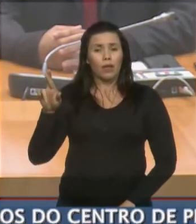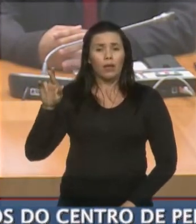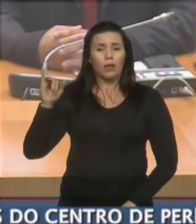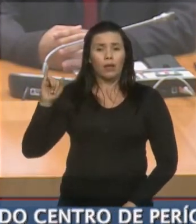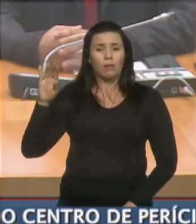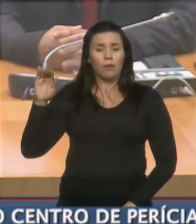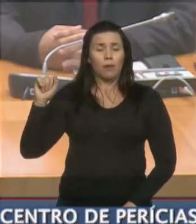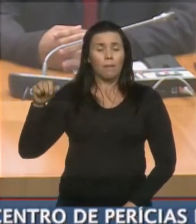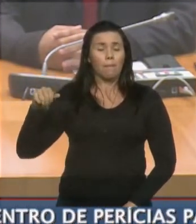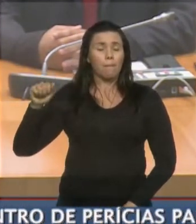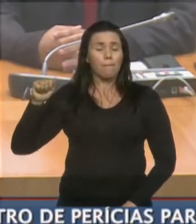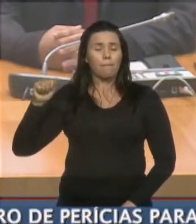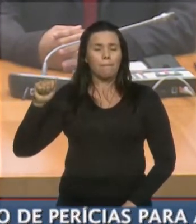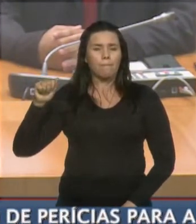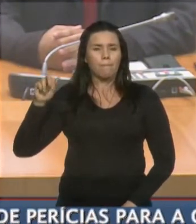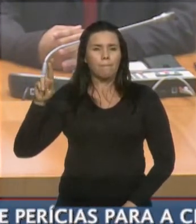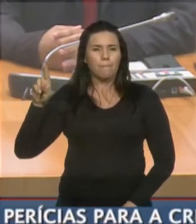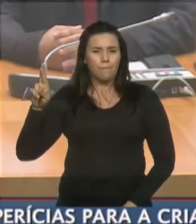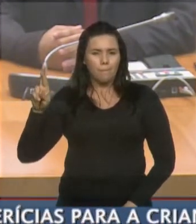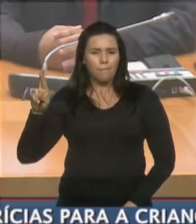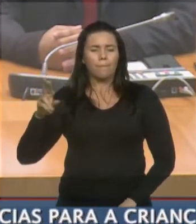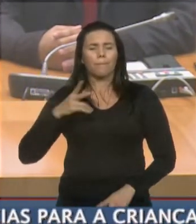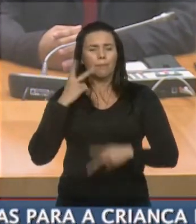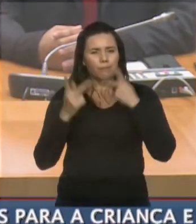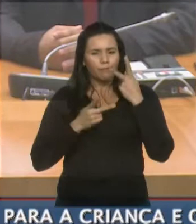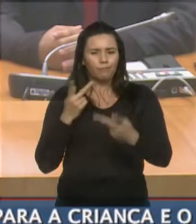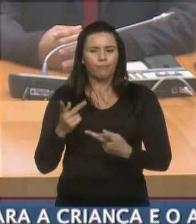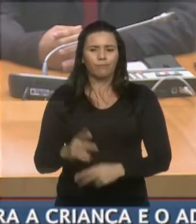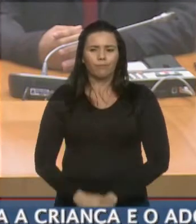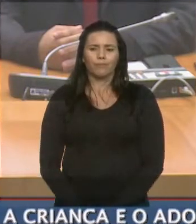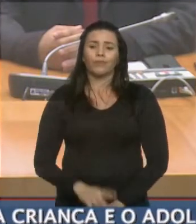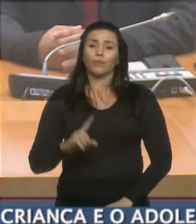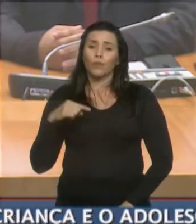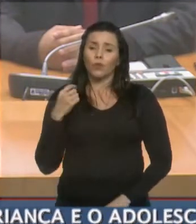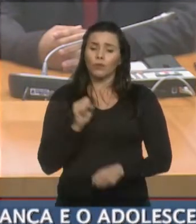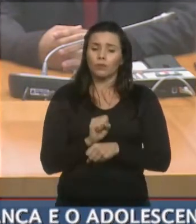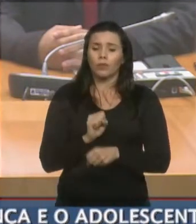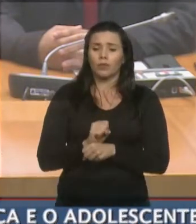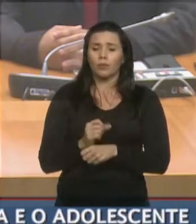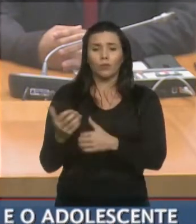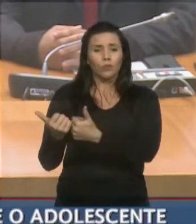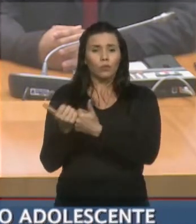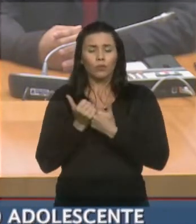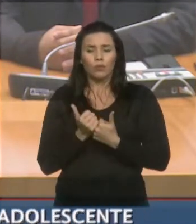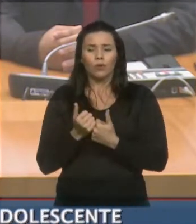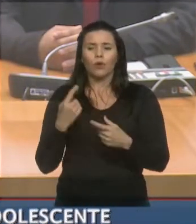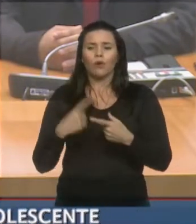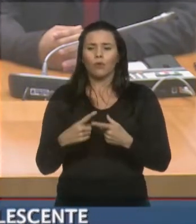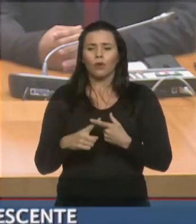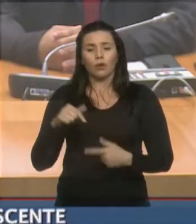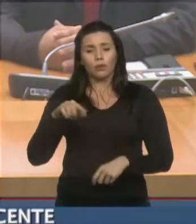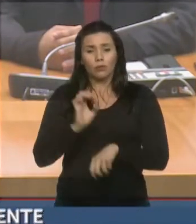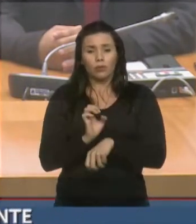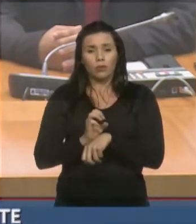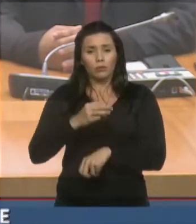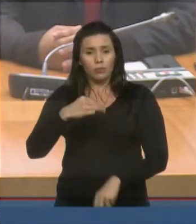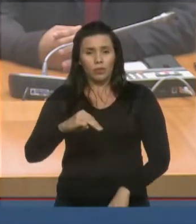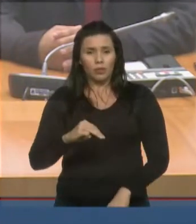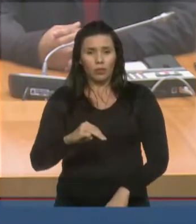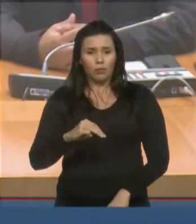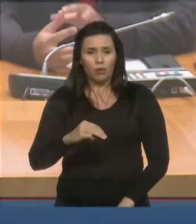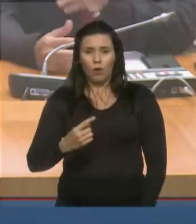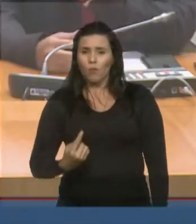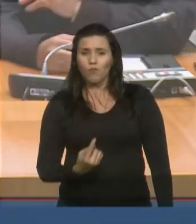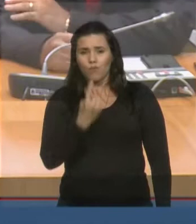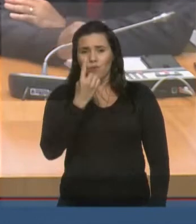ecoe em nosso estado, porque nós somos privilegiados por sermos o único estado da federação a